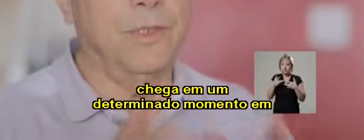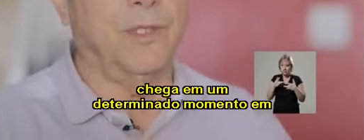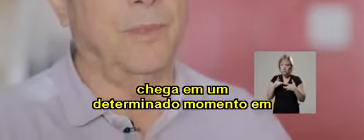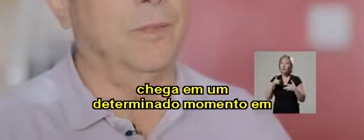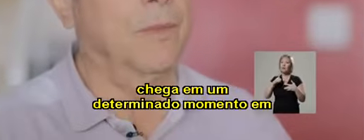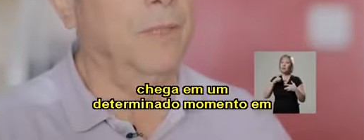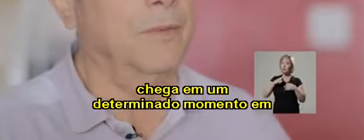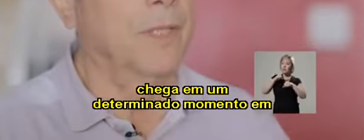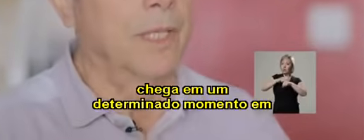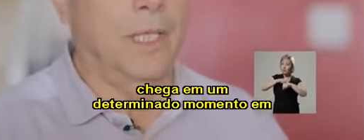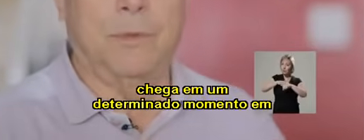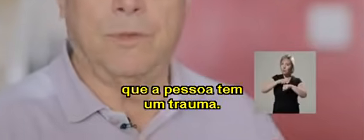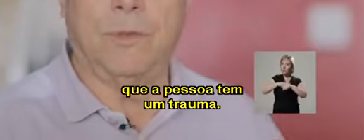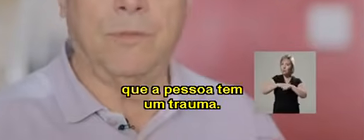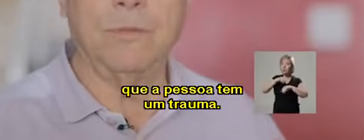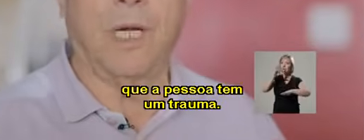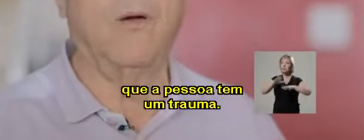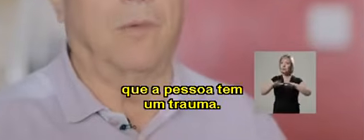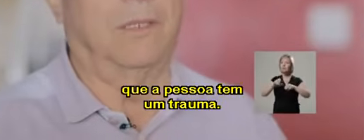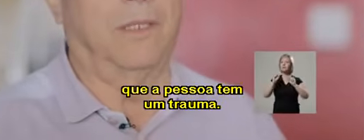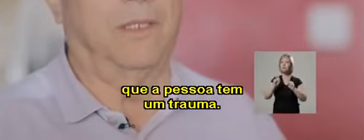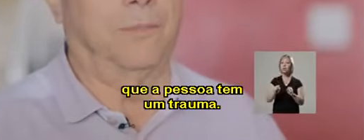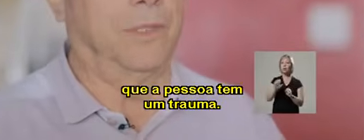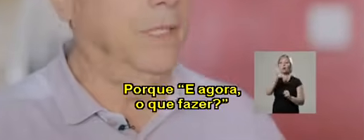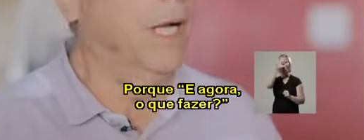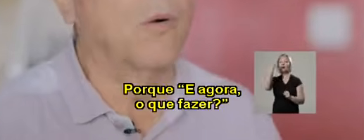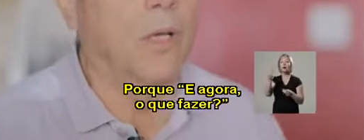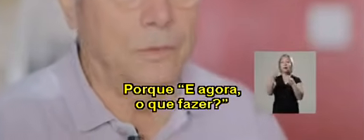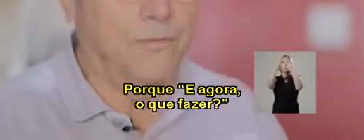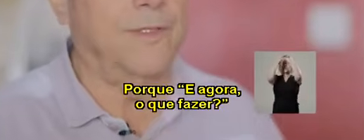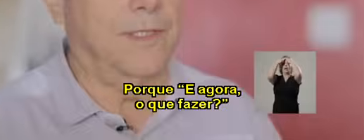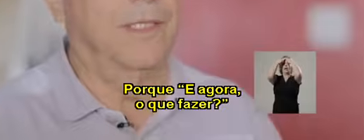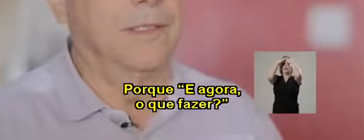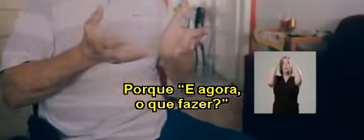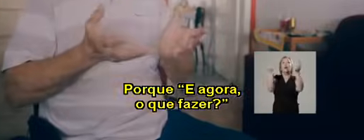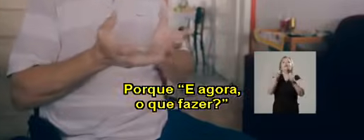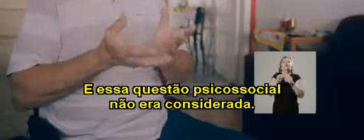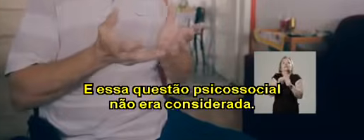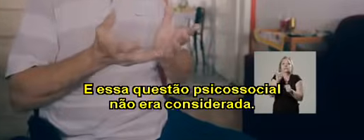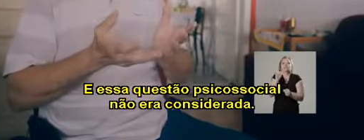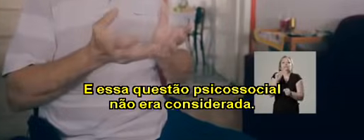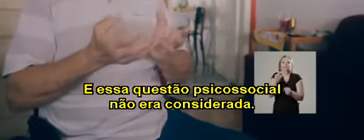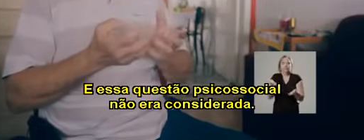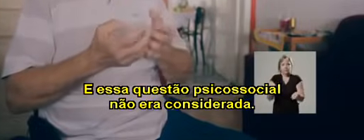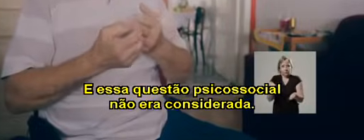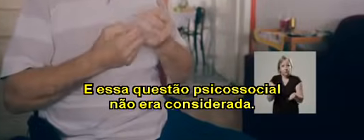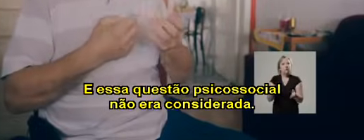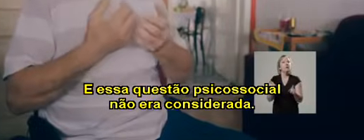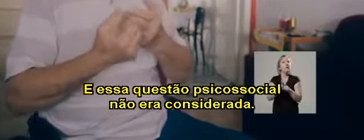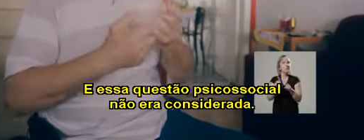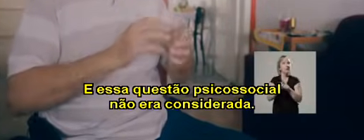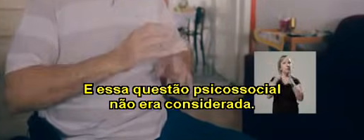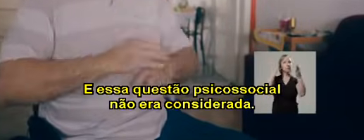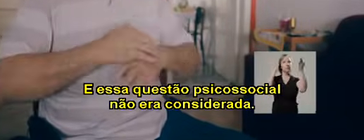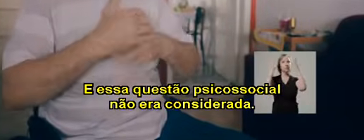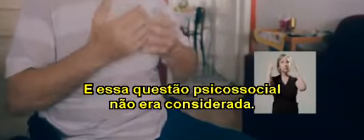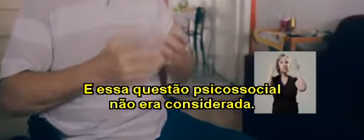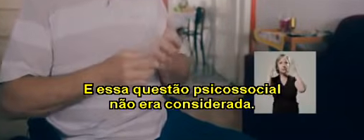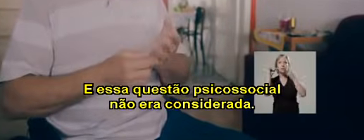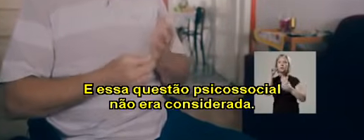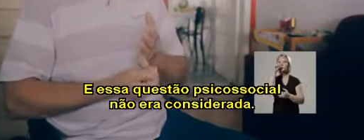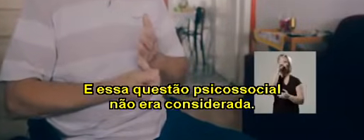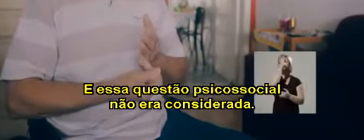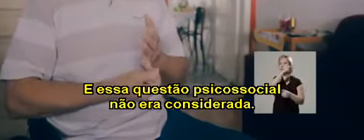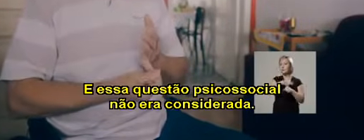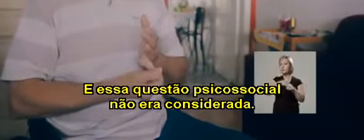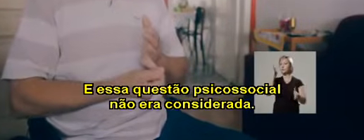congênita, chega um determinado momento que a pessoa tem um trauma ali, porque e agora, o que fazer? Né? E essa questão psicossocial